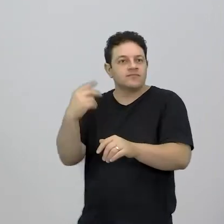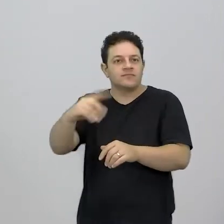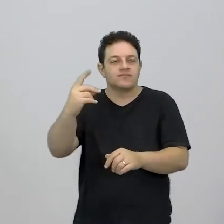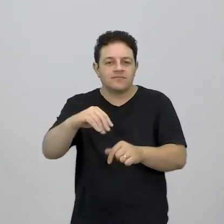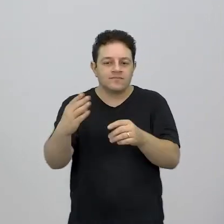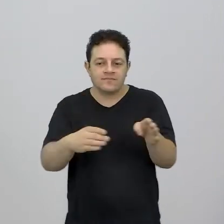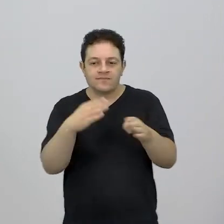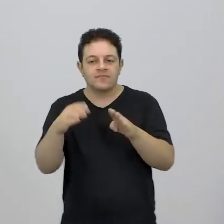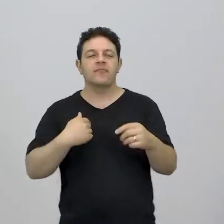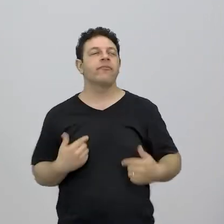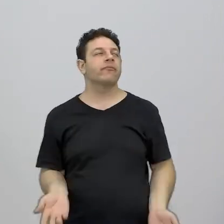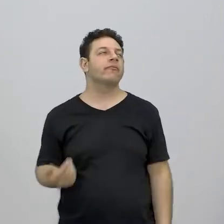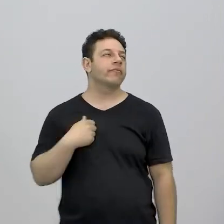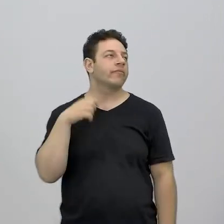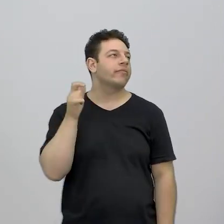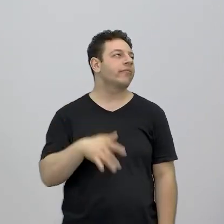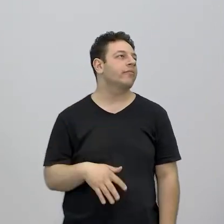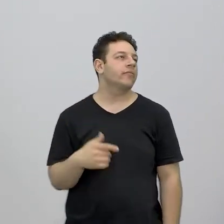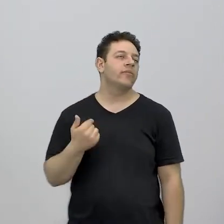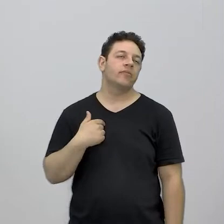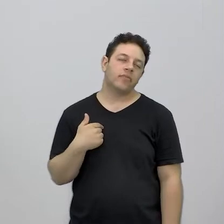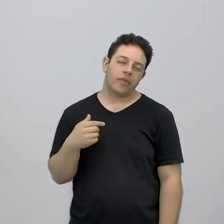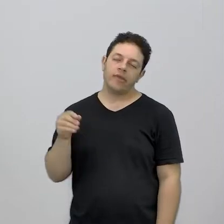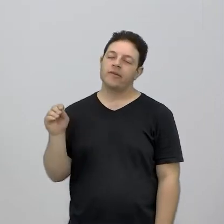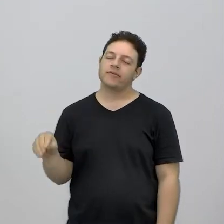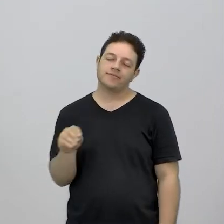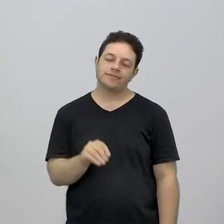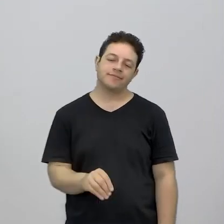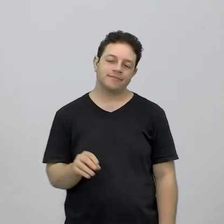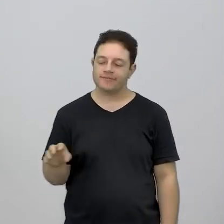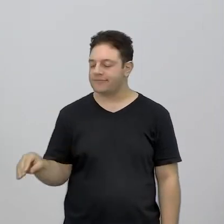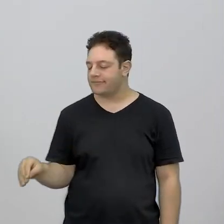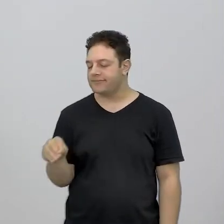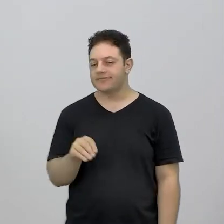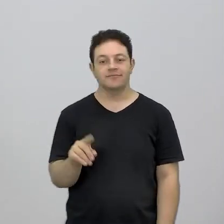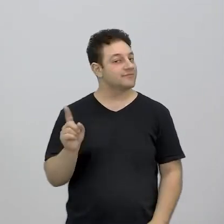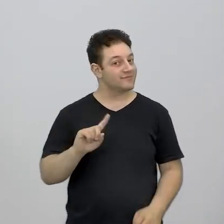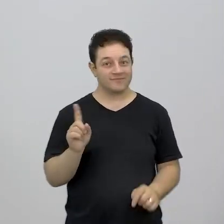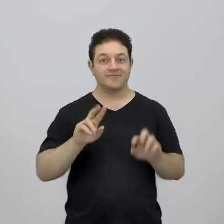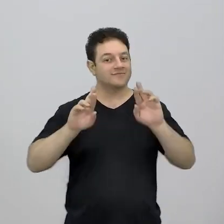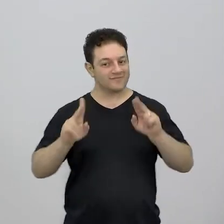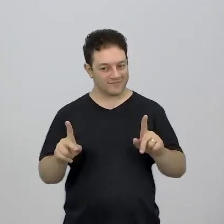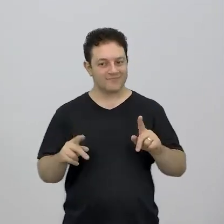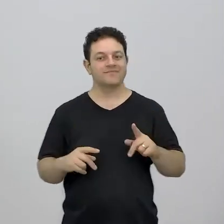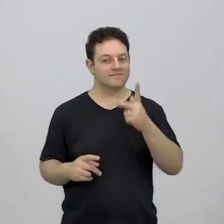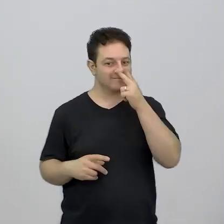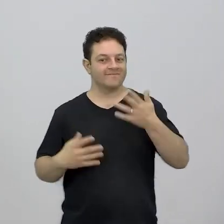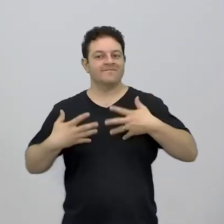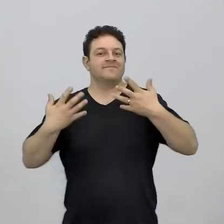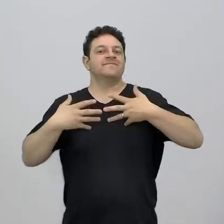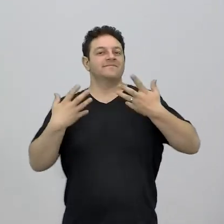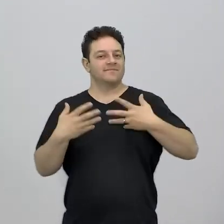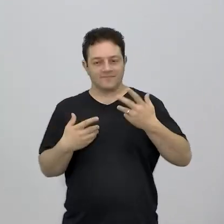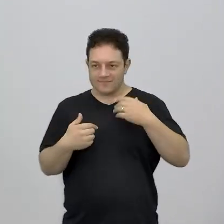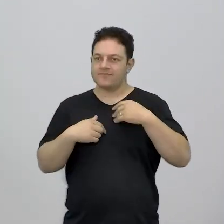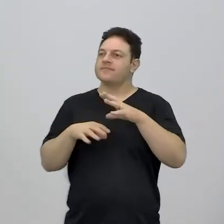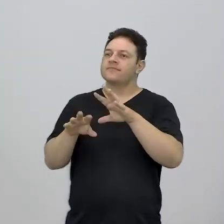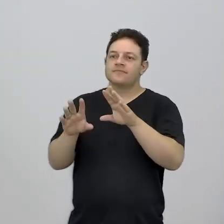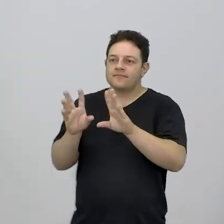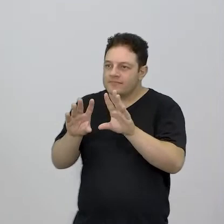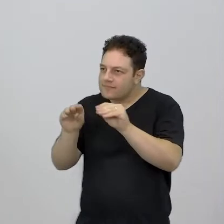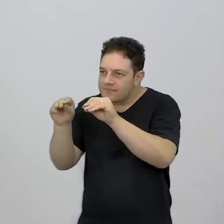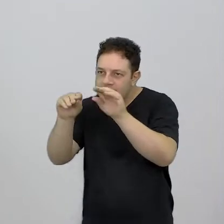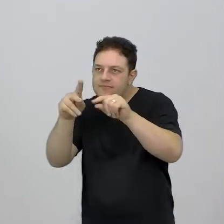e não apenas um mecanismo, uma engrenagem como as máquinas mesmas, né? Então, ele mexia nas